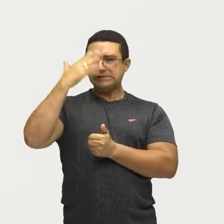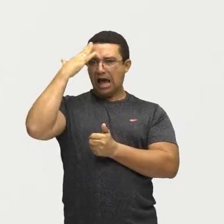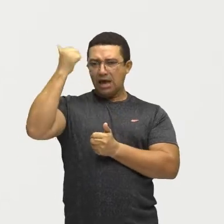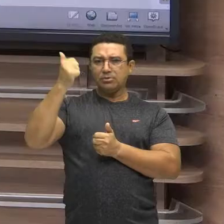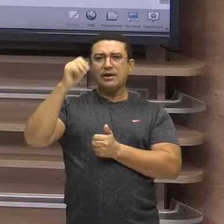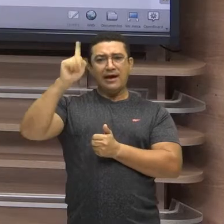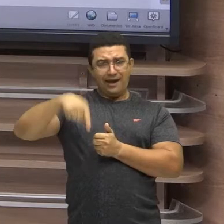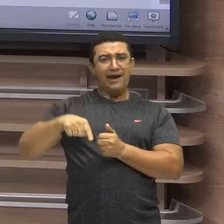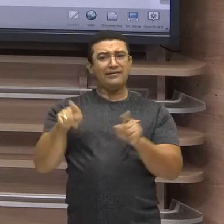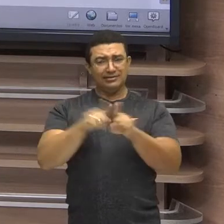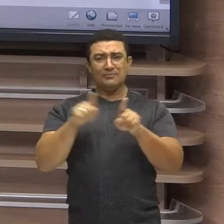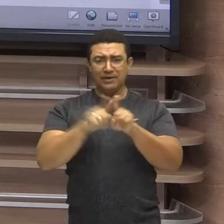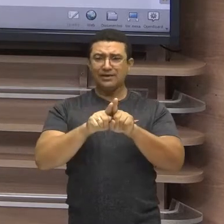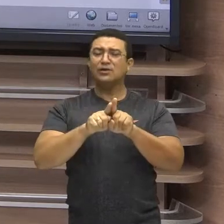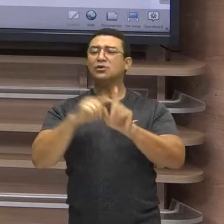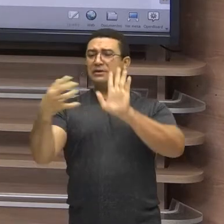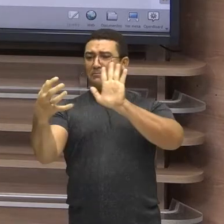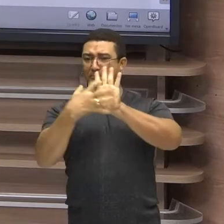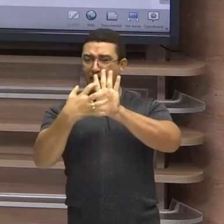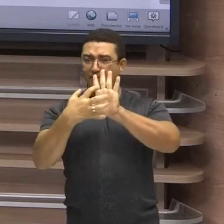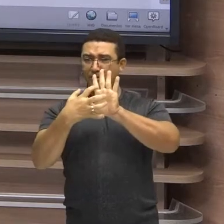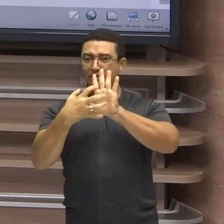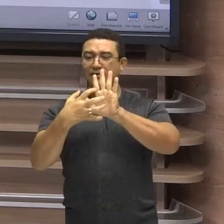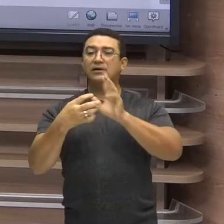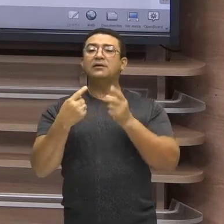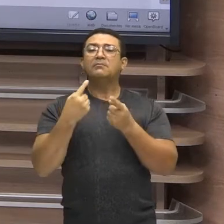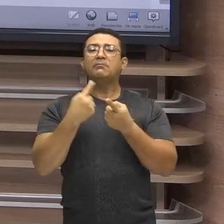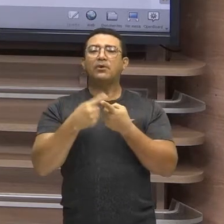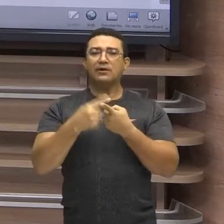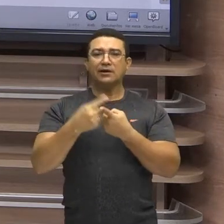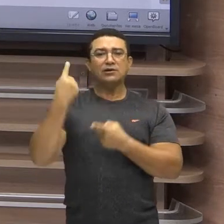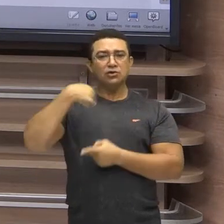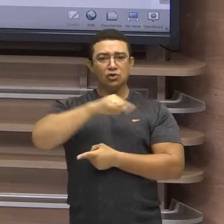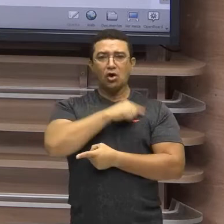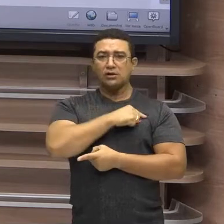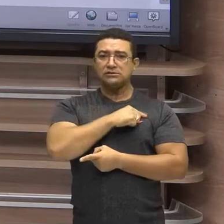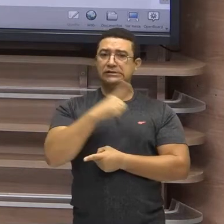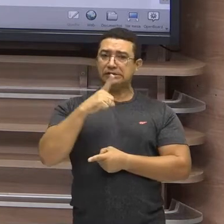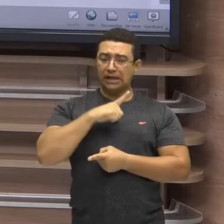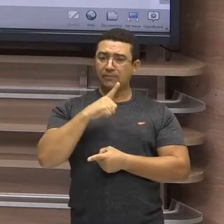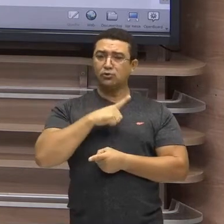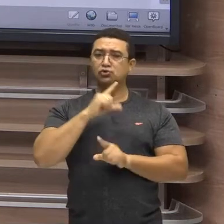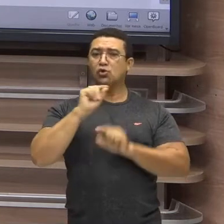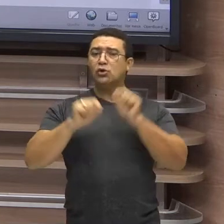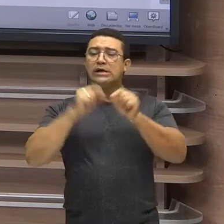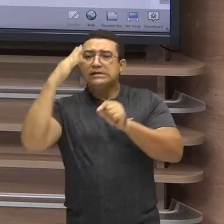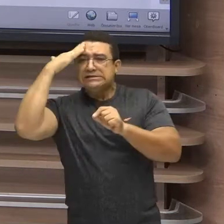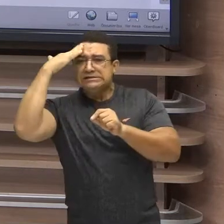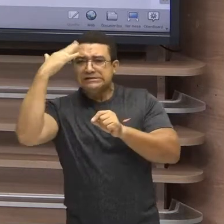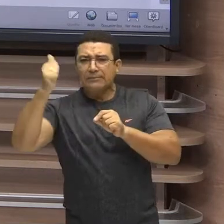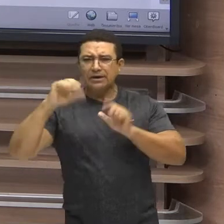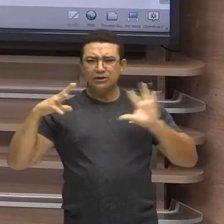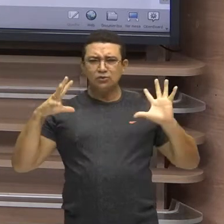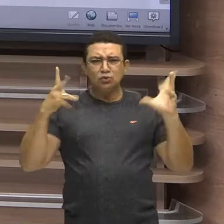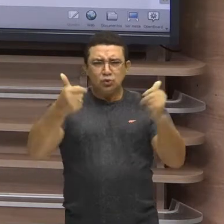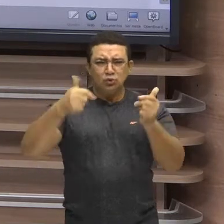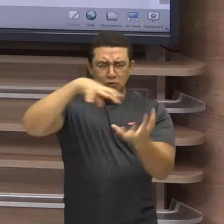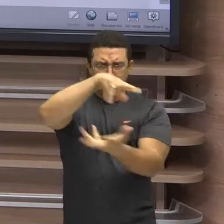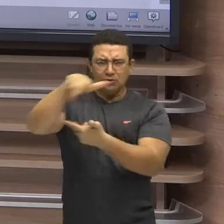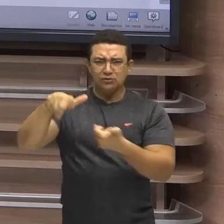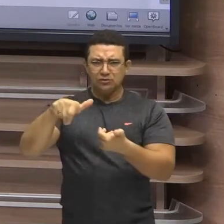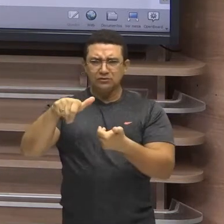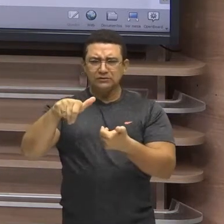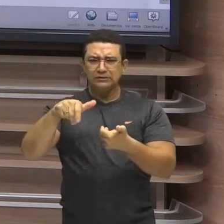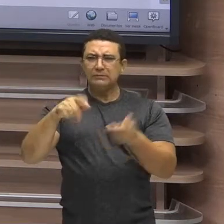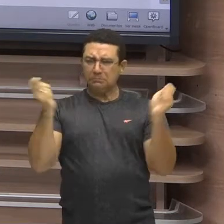exagero, porque nós temos condições de saber tudo no mundo?